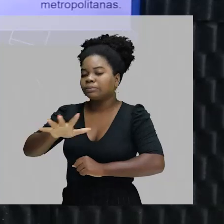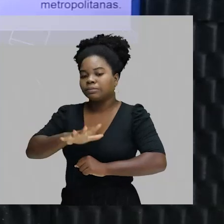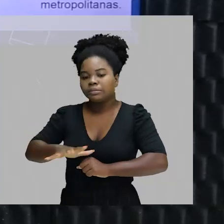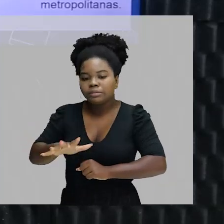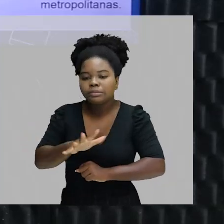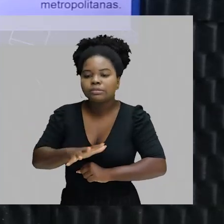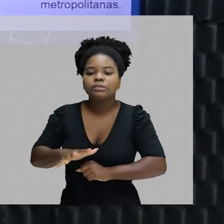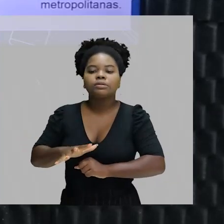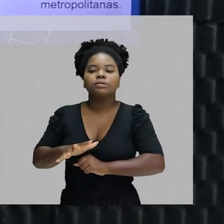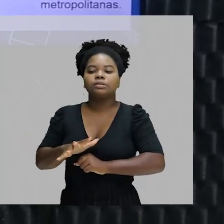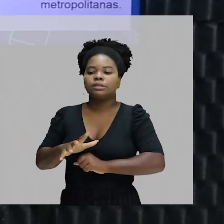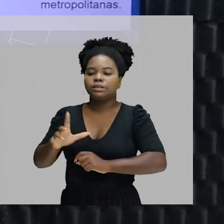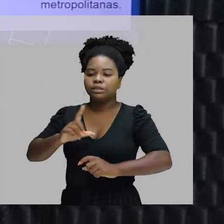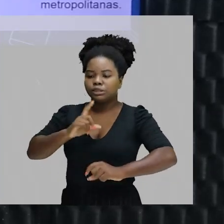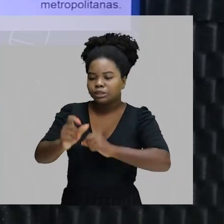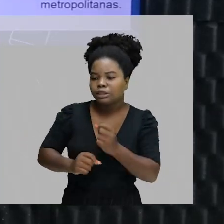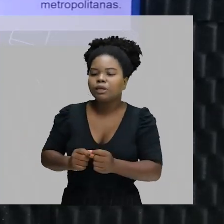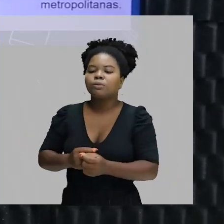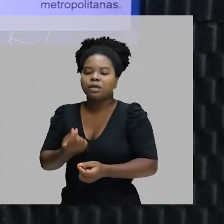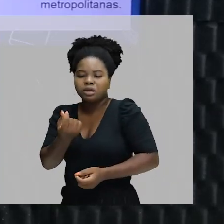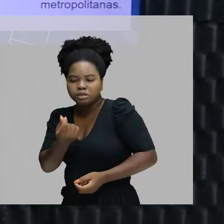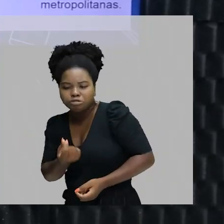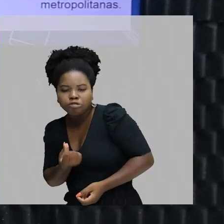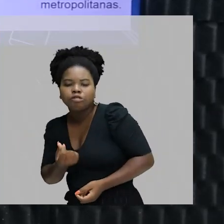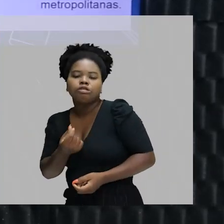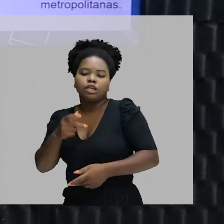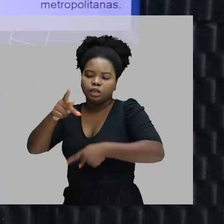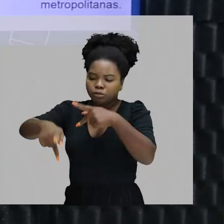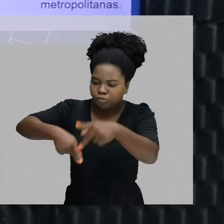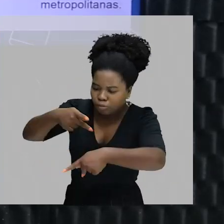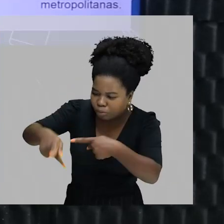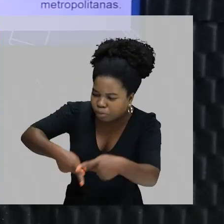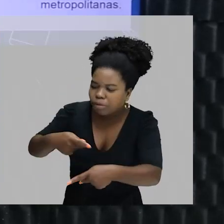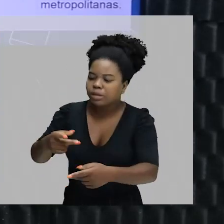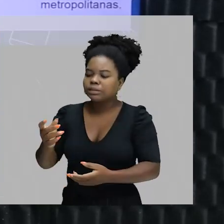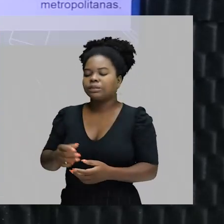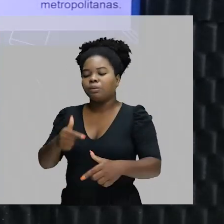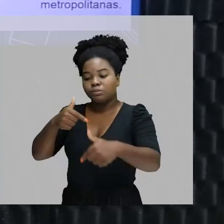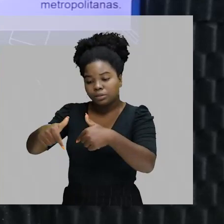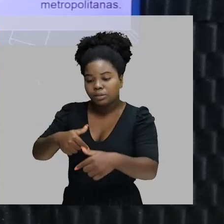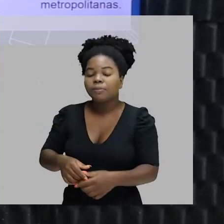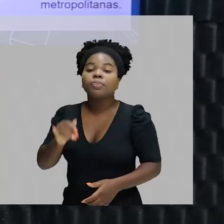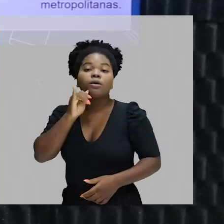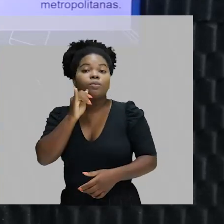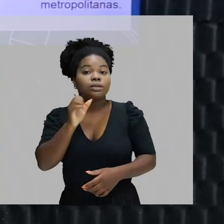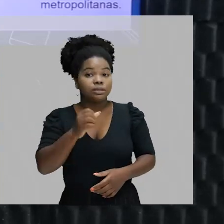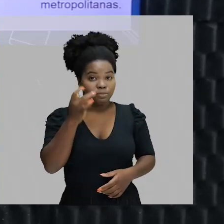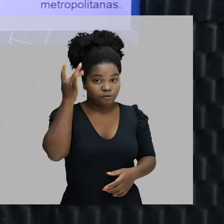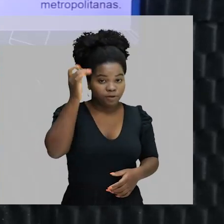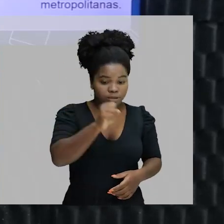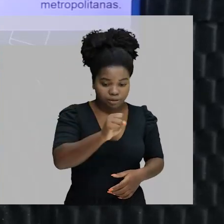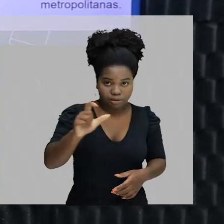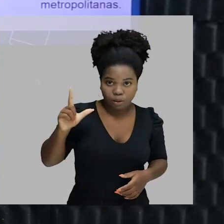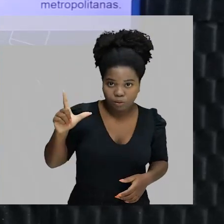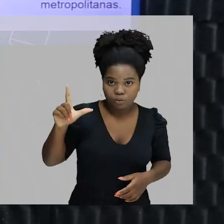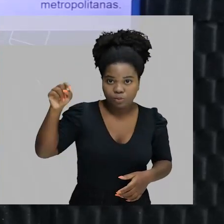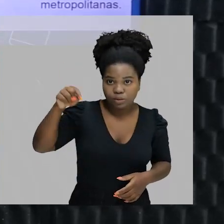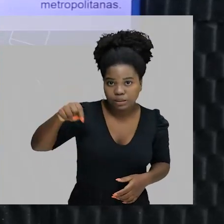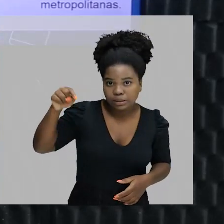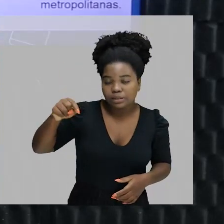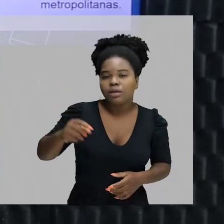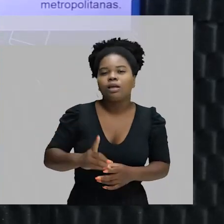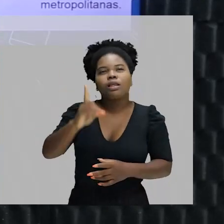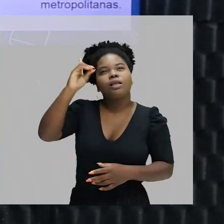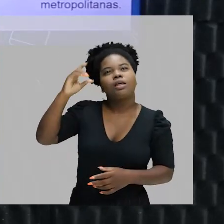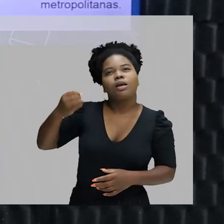concentração, atratividade de capital populacional. Então vamos dar um exemplo fácil aqui. São Luís, né, principalmente na